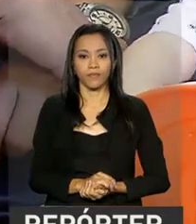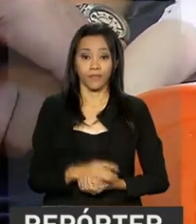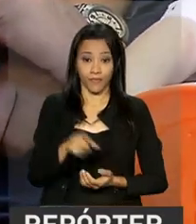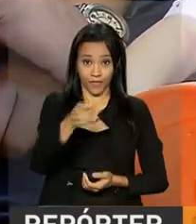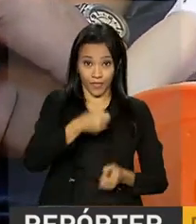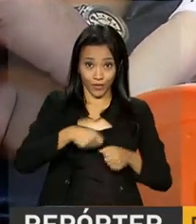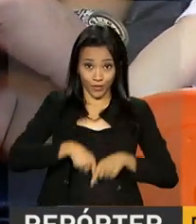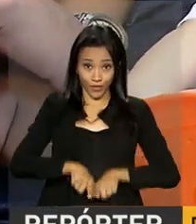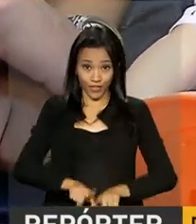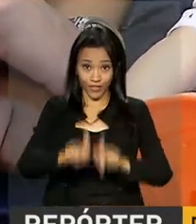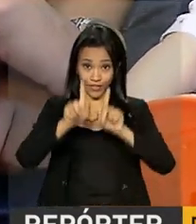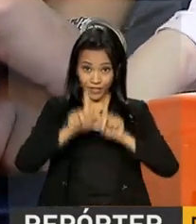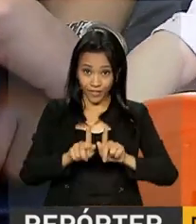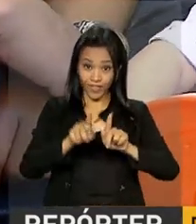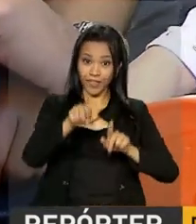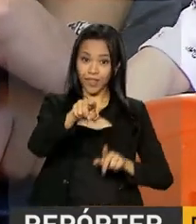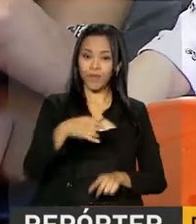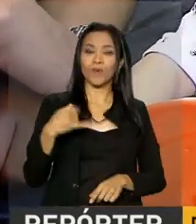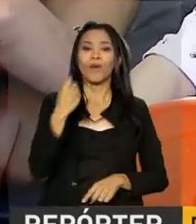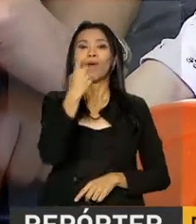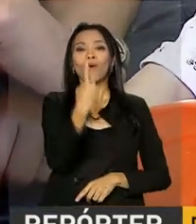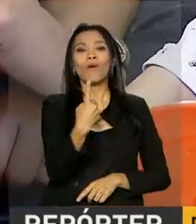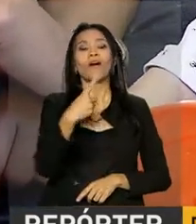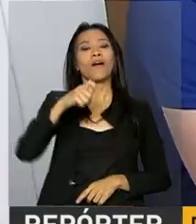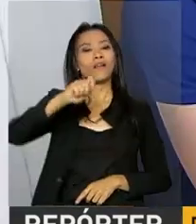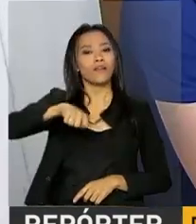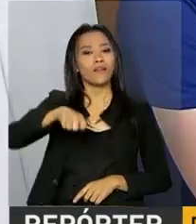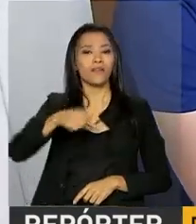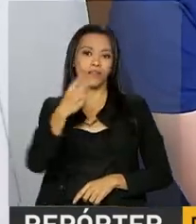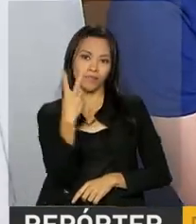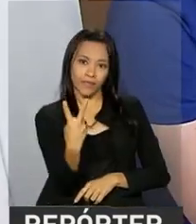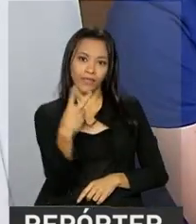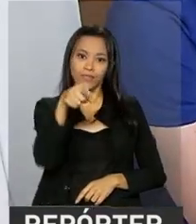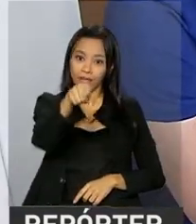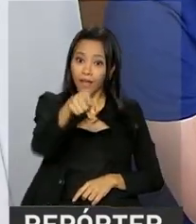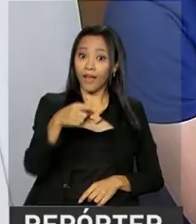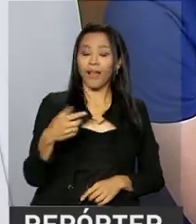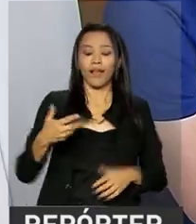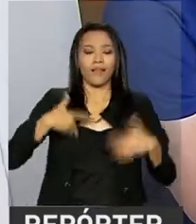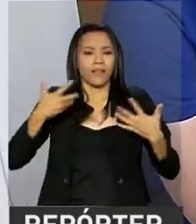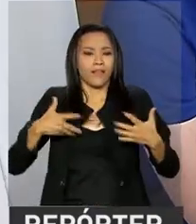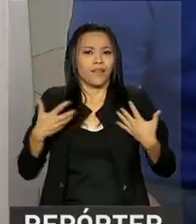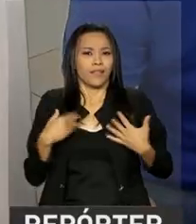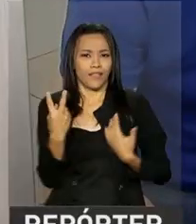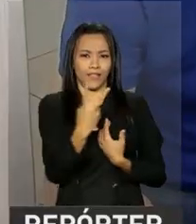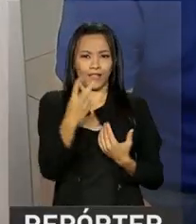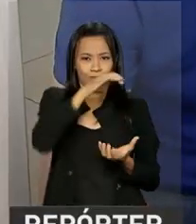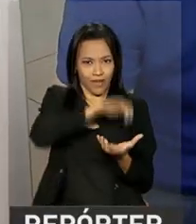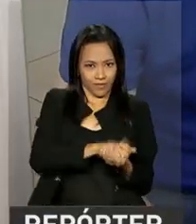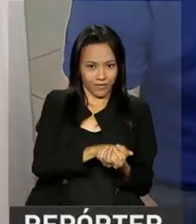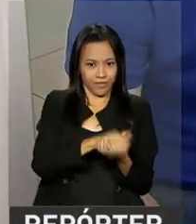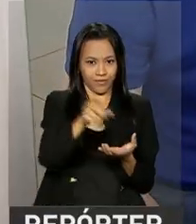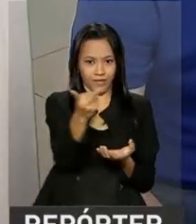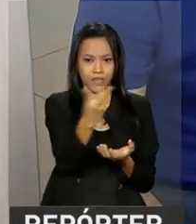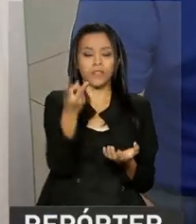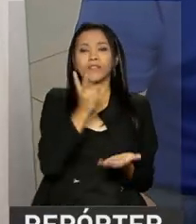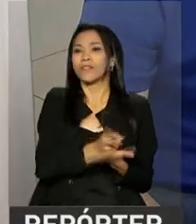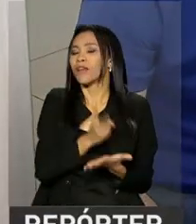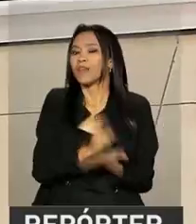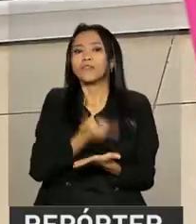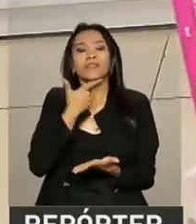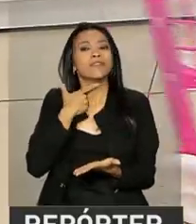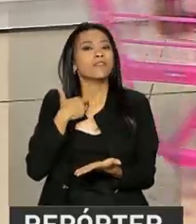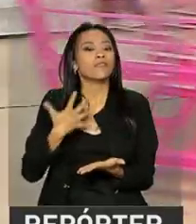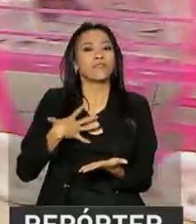Os gêmeos, Artur e Isabel tem 1 ano e 2 meses de idade e são a alegria da Eloía e do Leonardo. O casal sempre quis ter